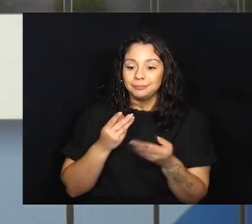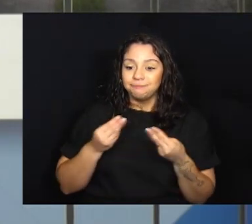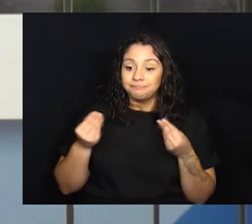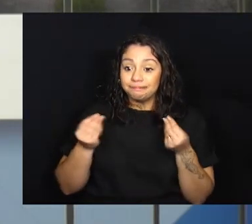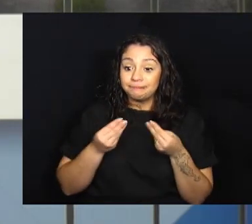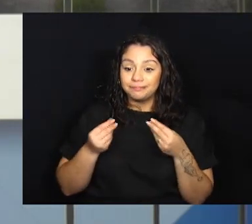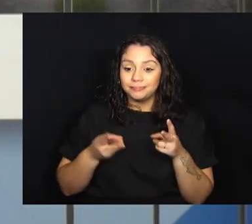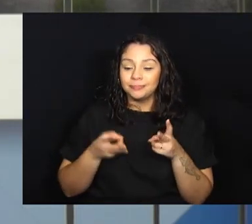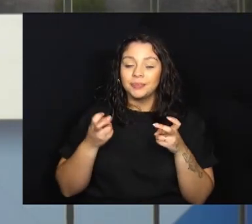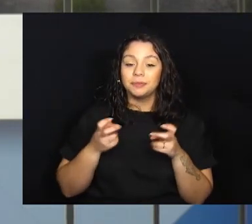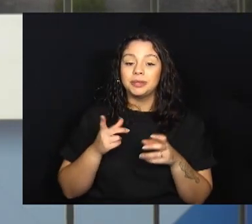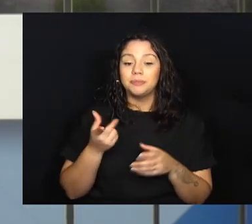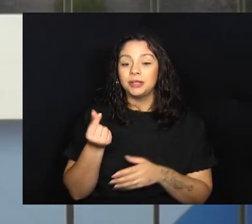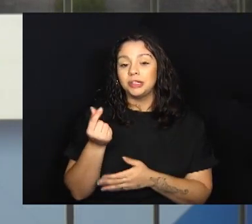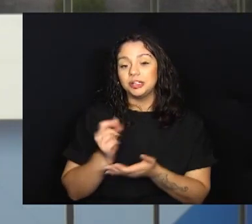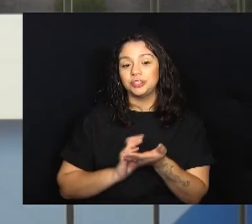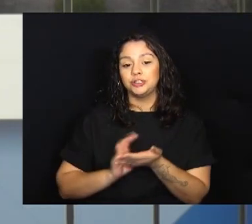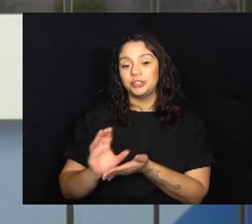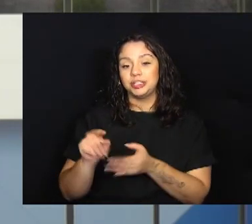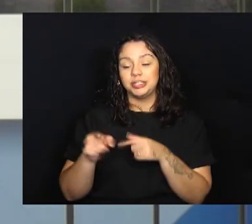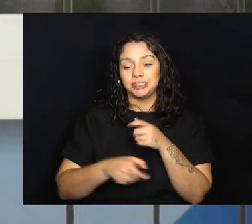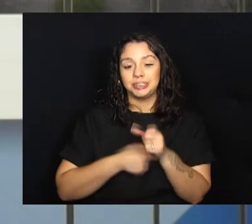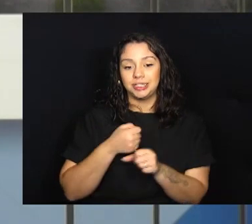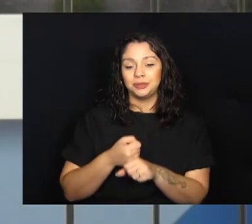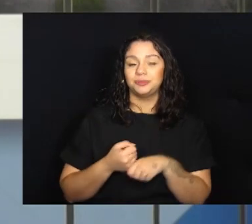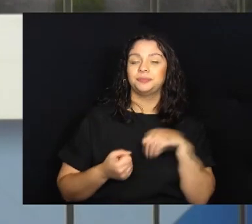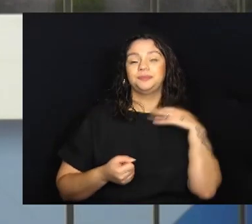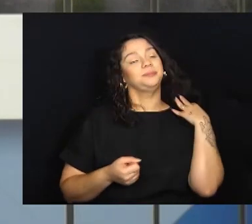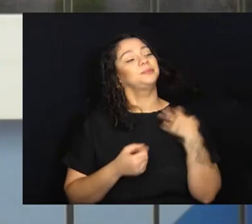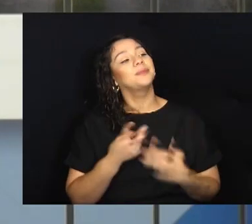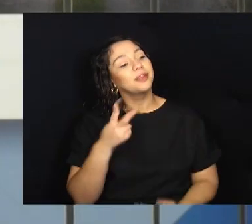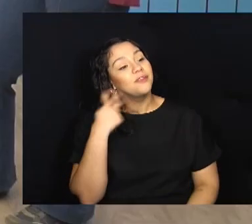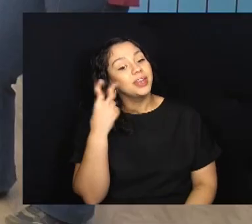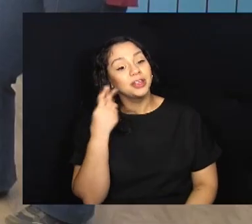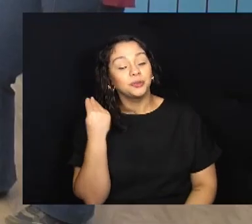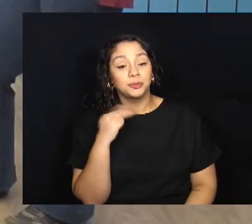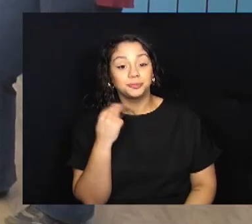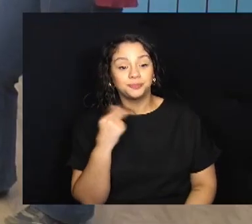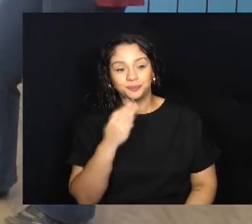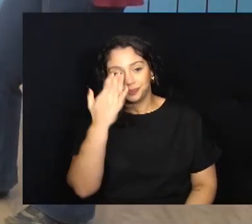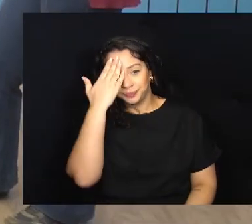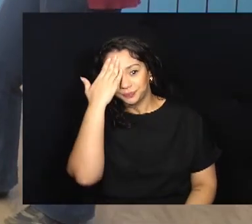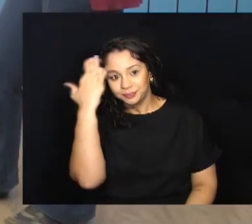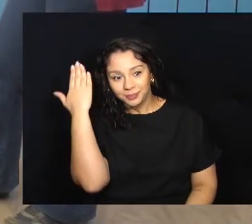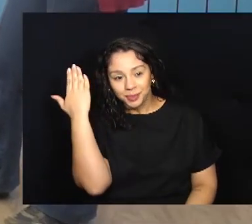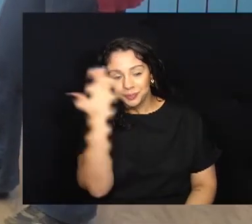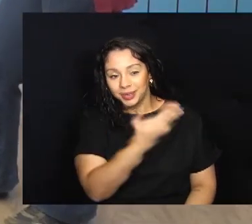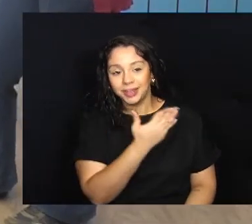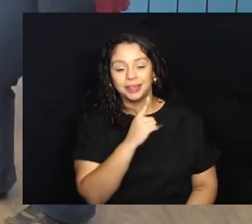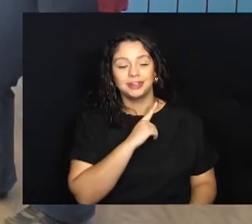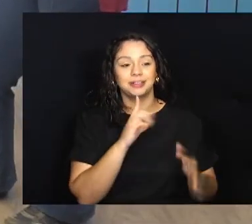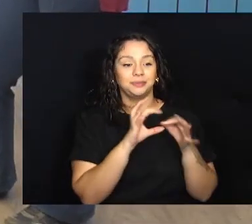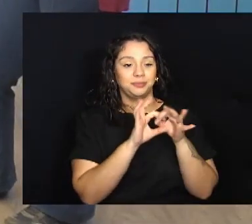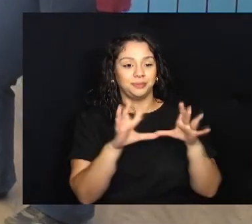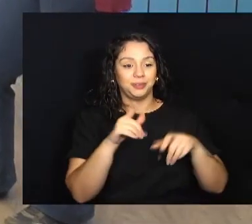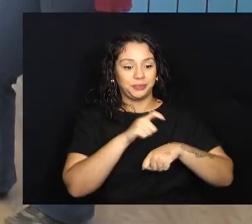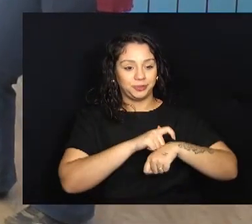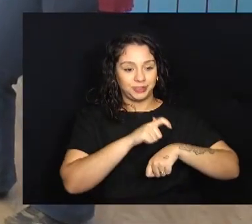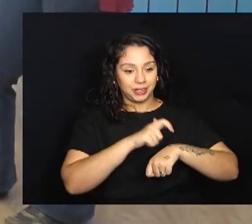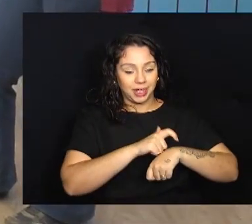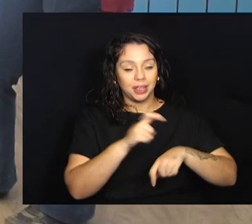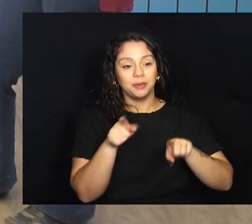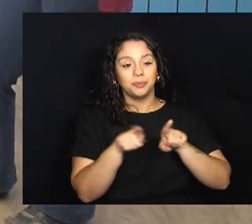de destinar as emendas desse ano. Vereadora Mariana Conte, muito obrigado pela disponibilidade do seu tempo,